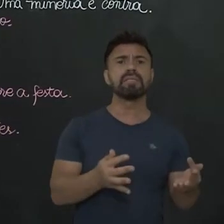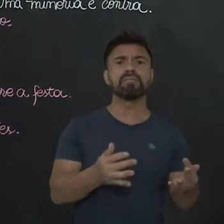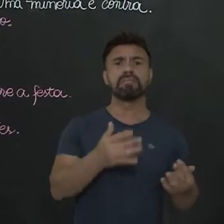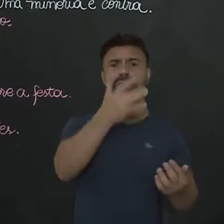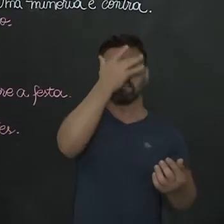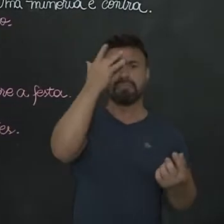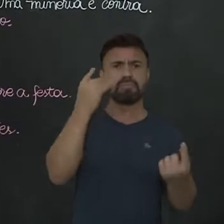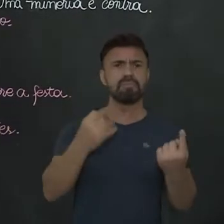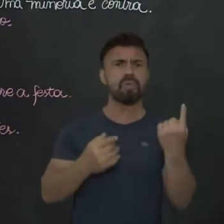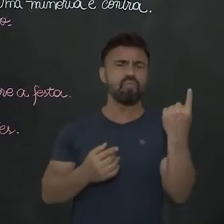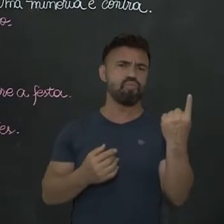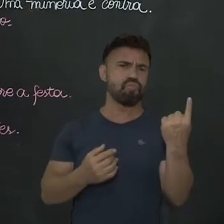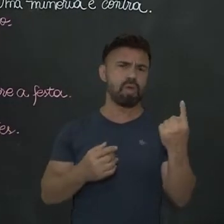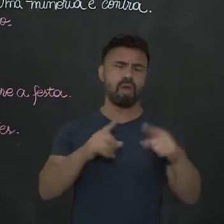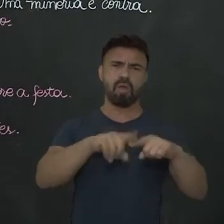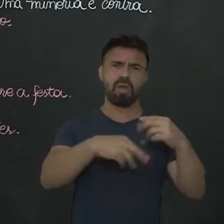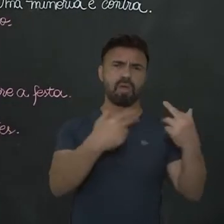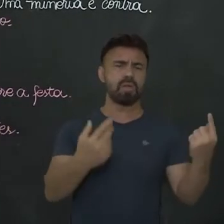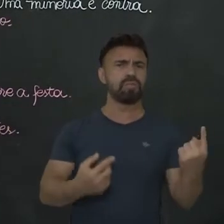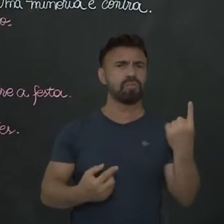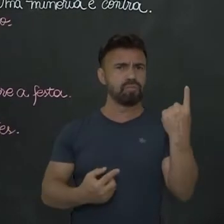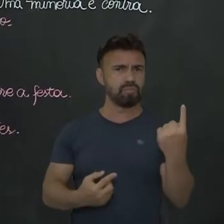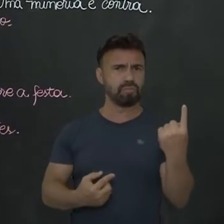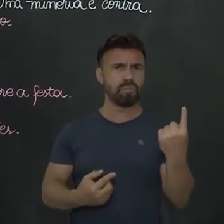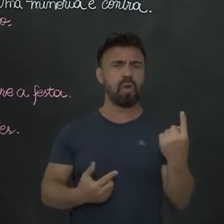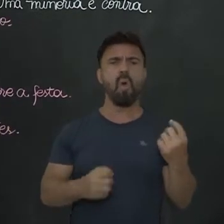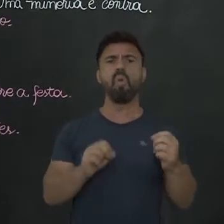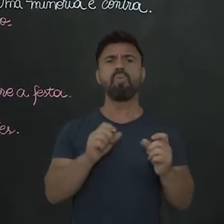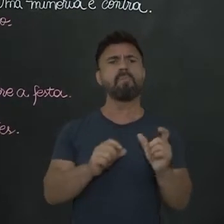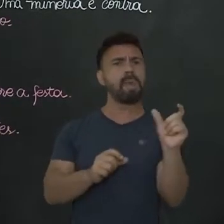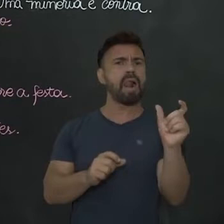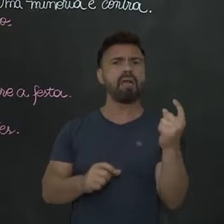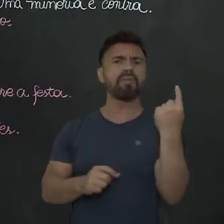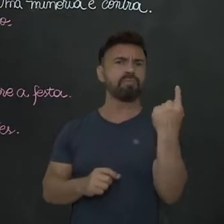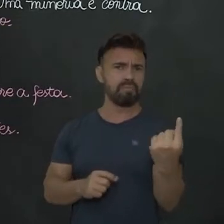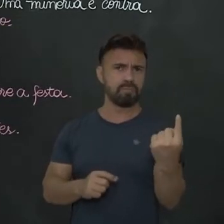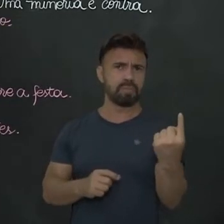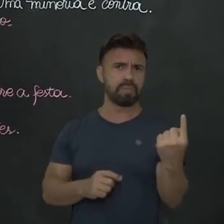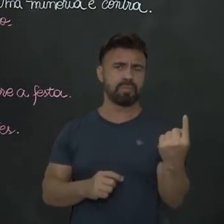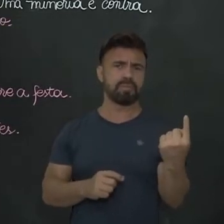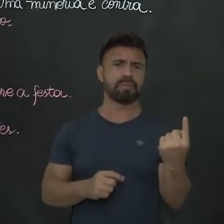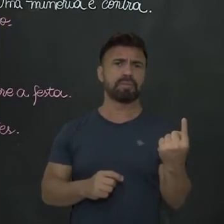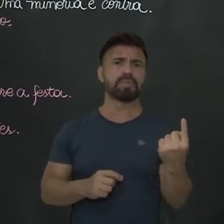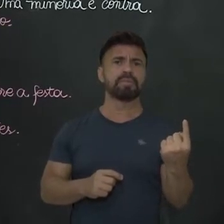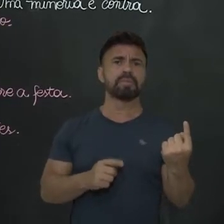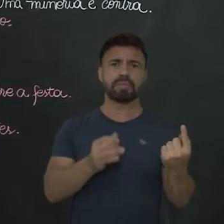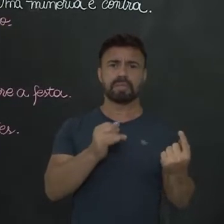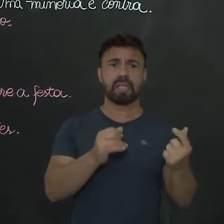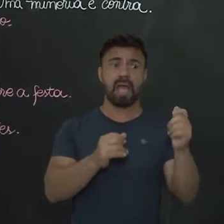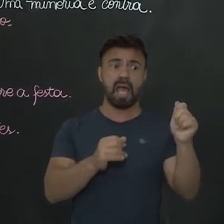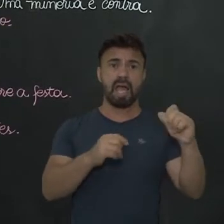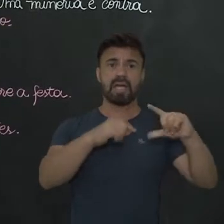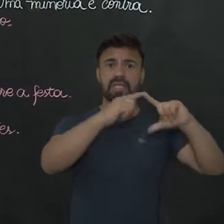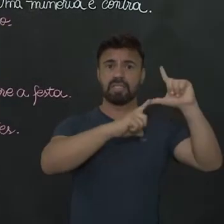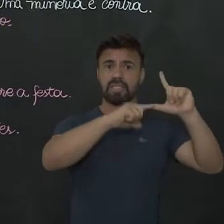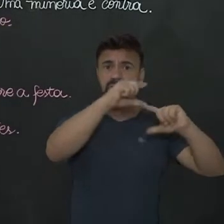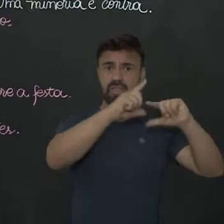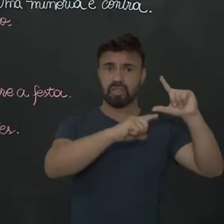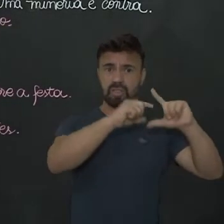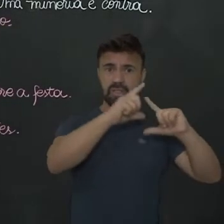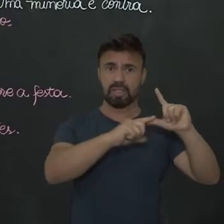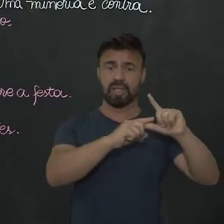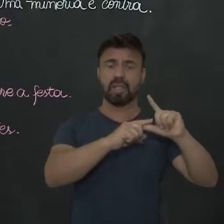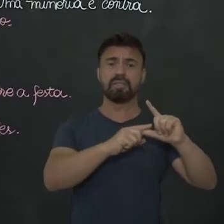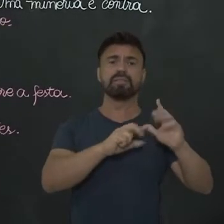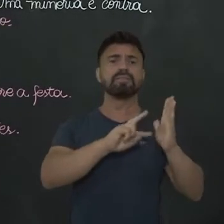composto por apenas um núcleo, um elemento. Não estou dizendo necessariamente uma palavra, porque o sujeito dessa oração é a estrela. No entanto, a palavra que reúne